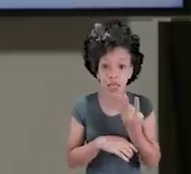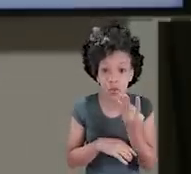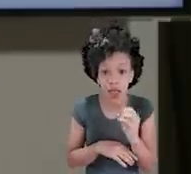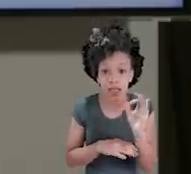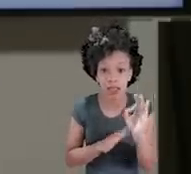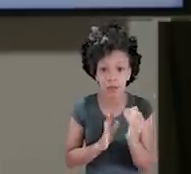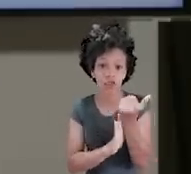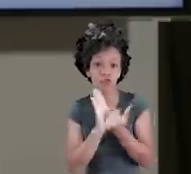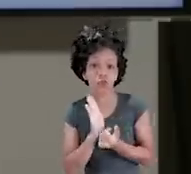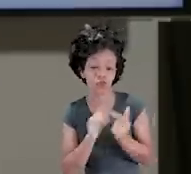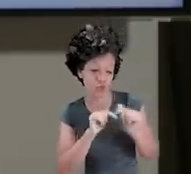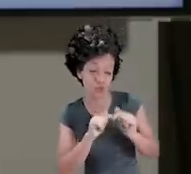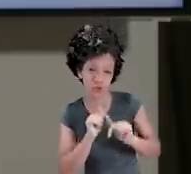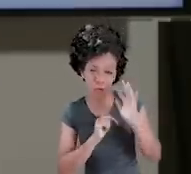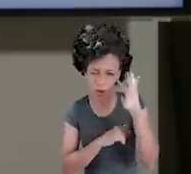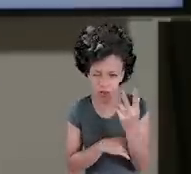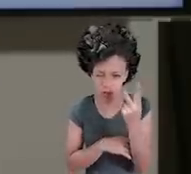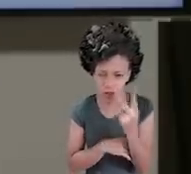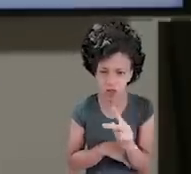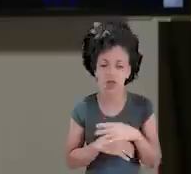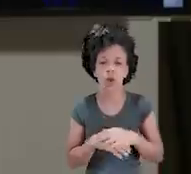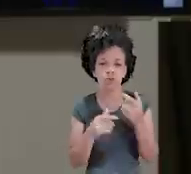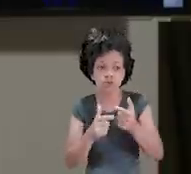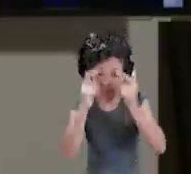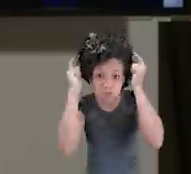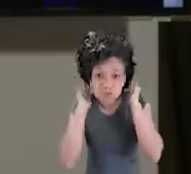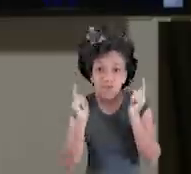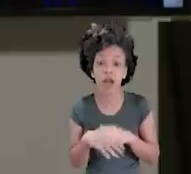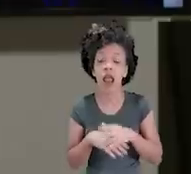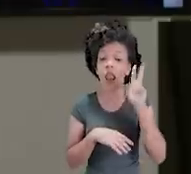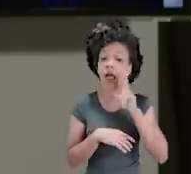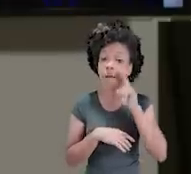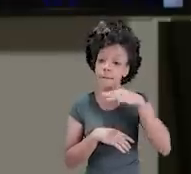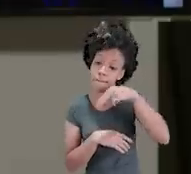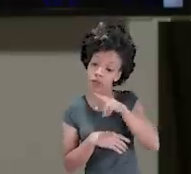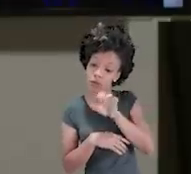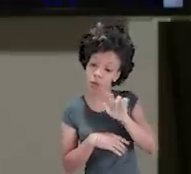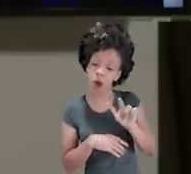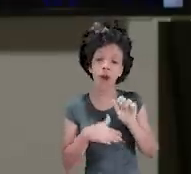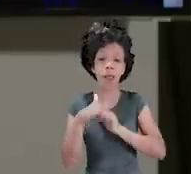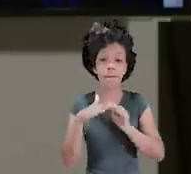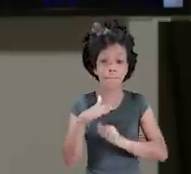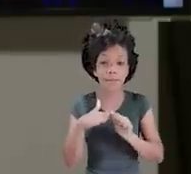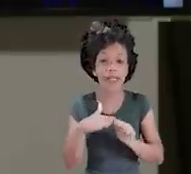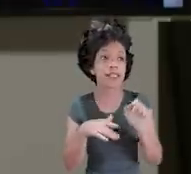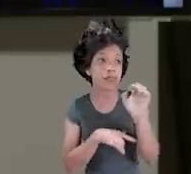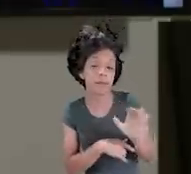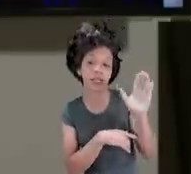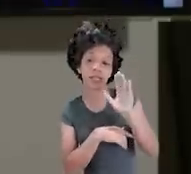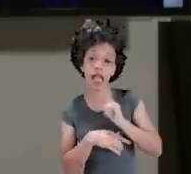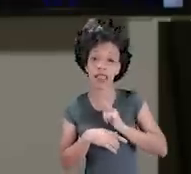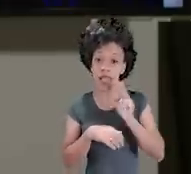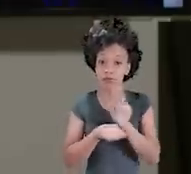produtos para você aí resolver a sua questão com calvície. Lembrando que Manual é uma empresa britânica e tem tratamentos para